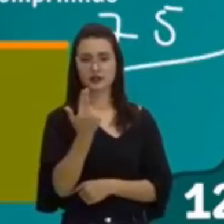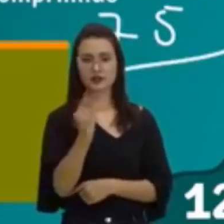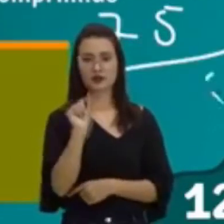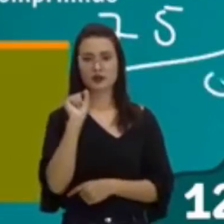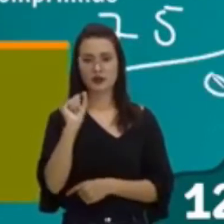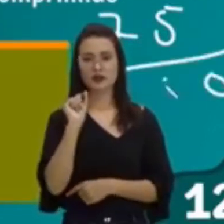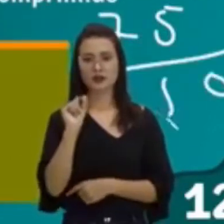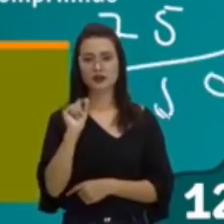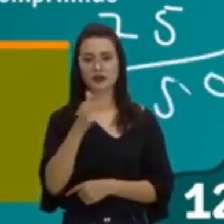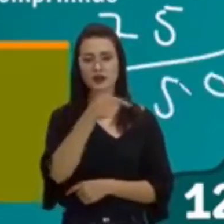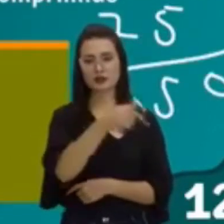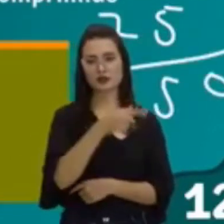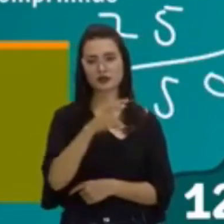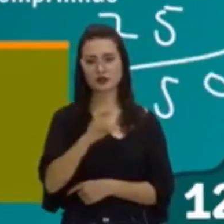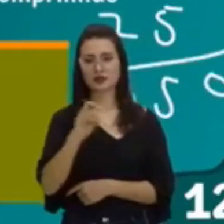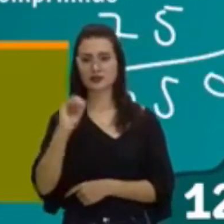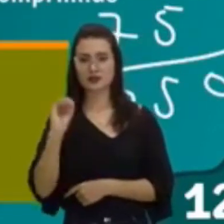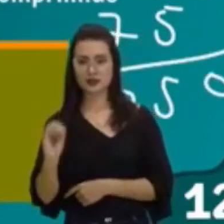7.